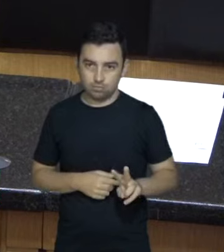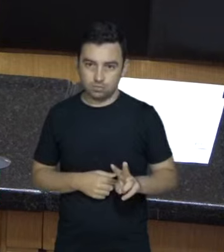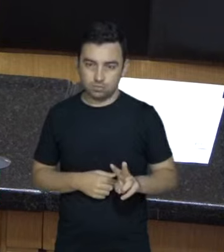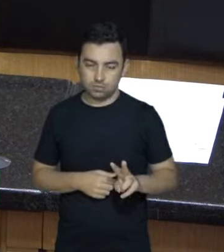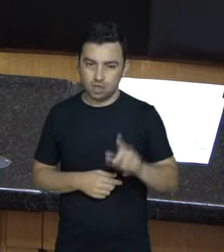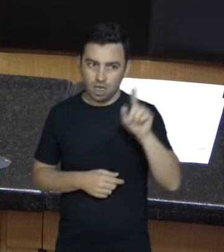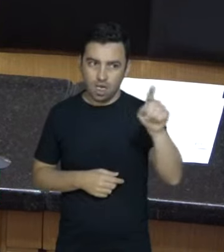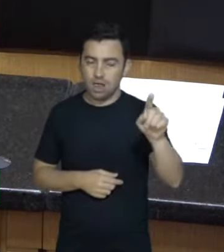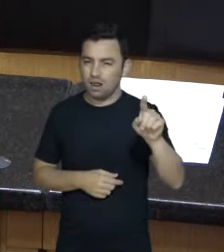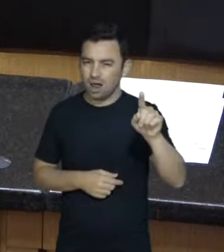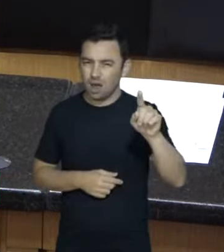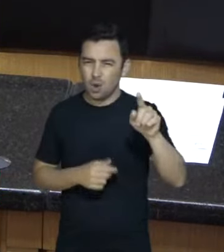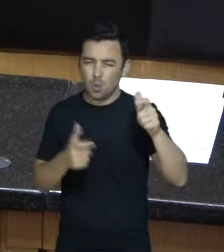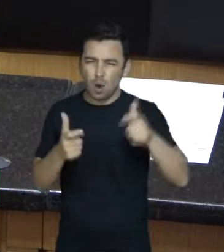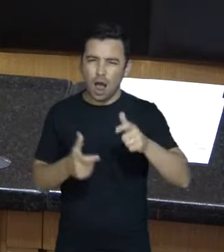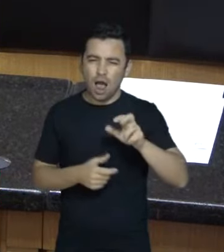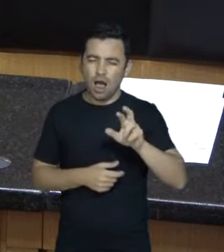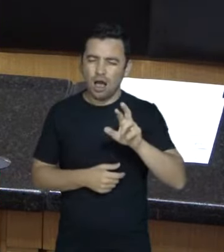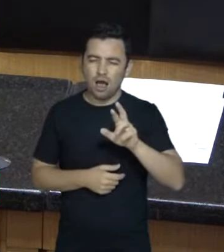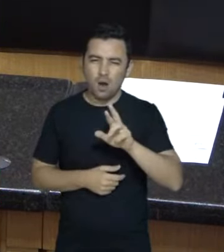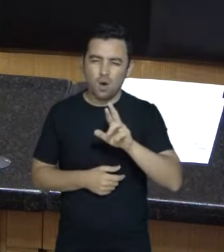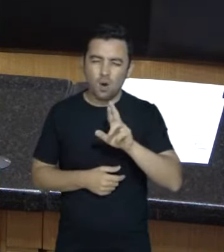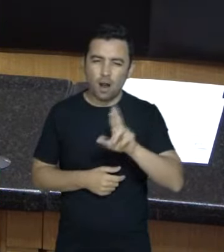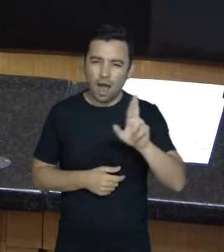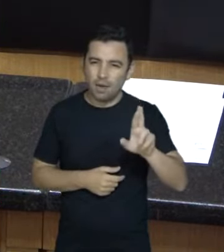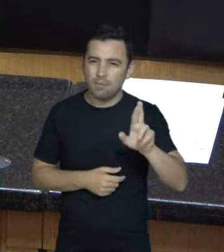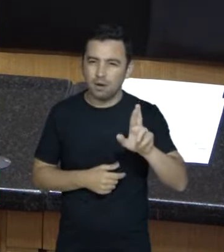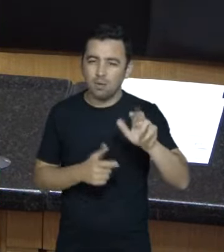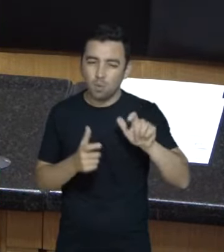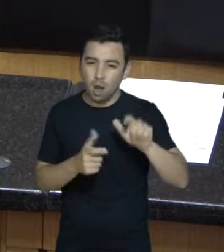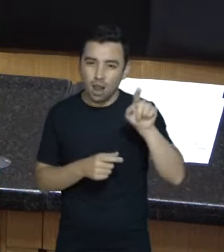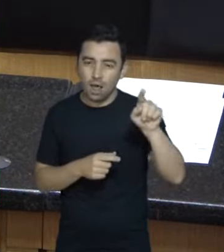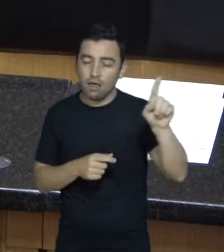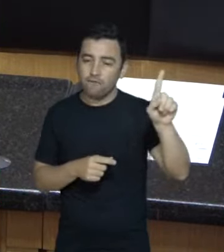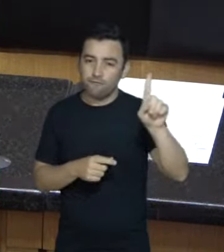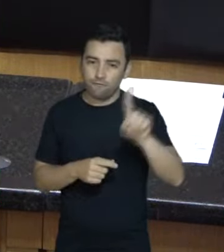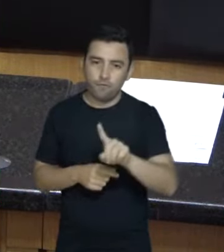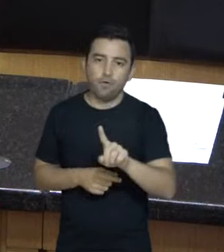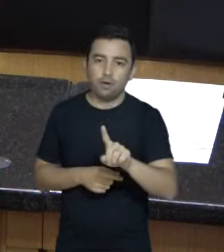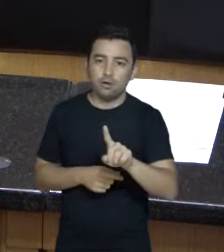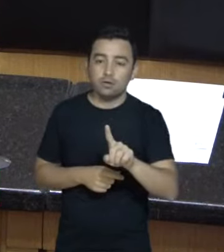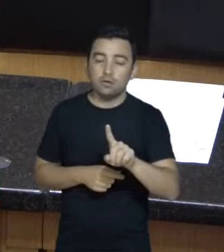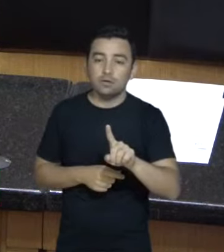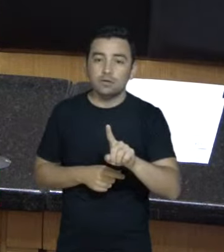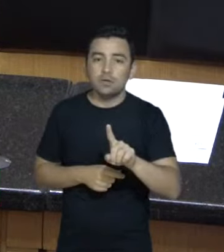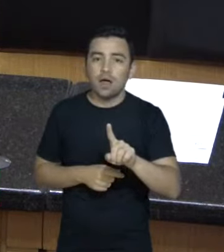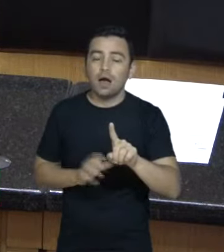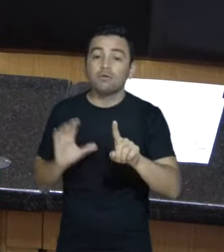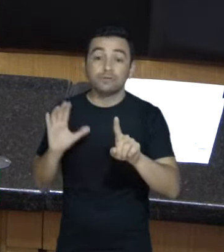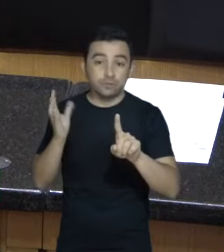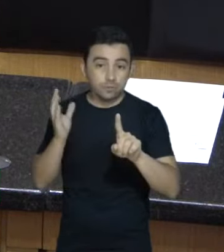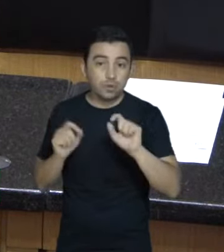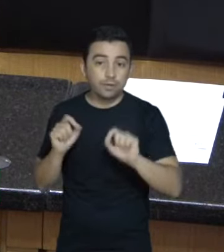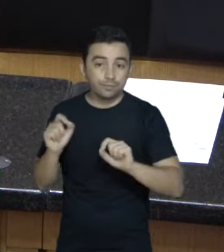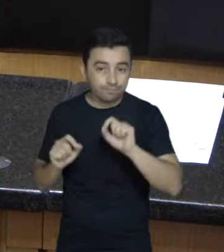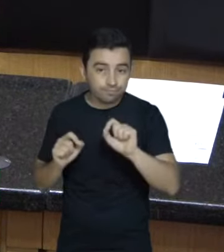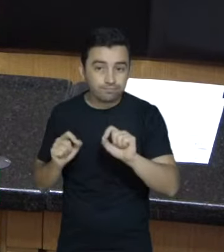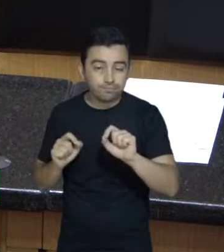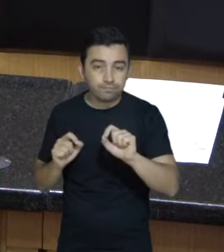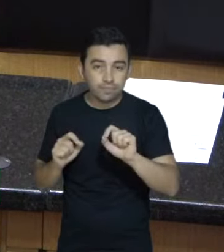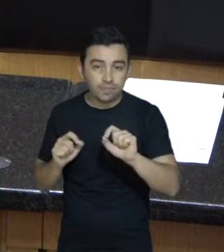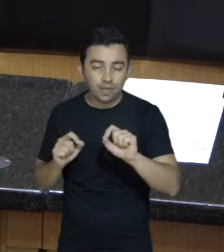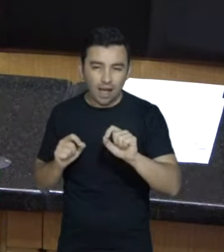Roraima, foi parar em São Lourenço do Oeste. Daí, o pessoal da